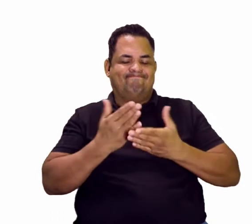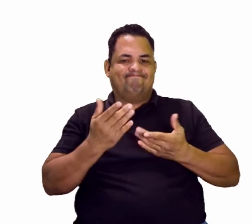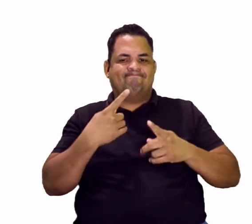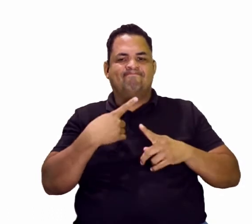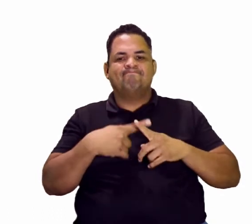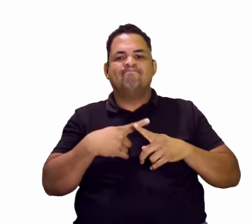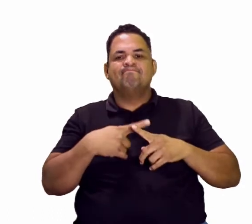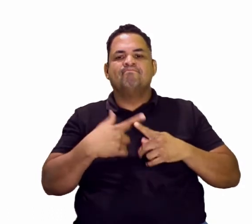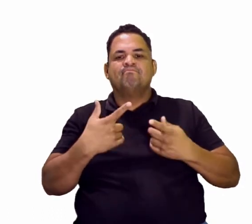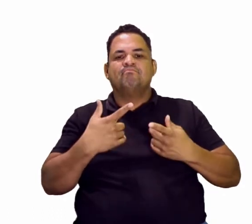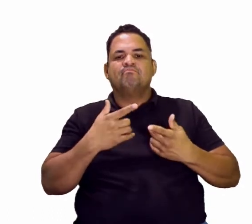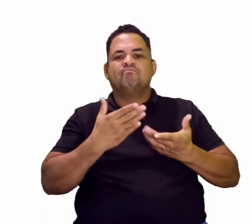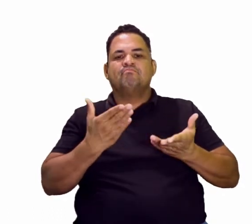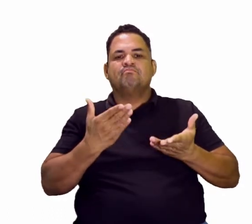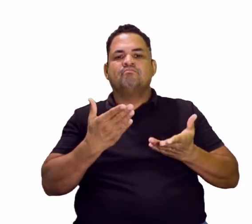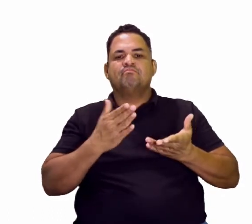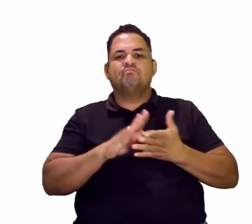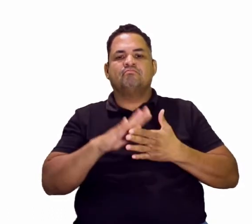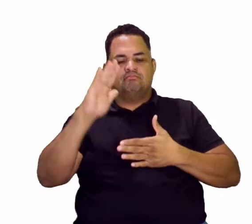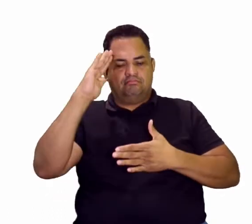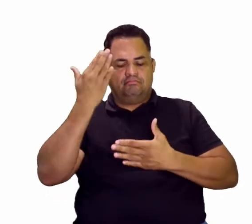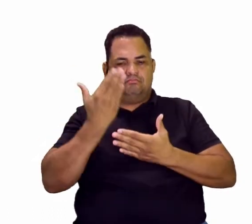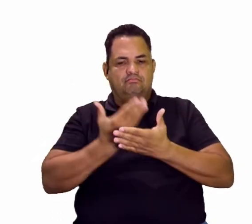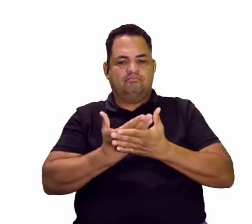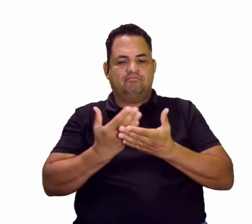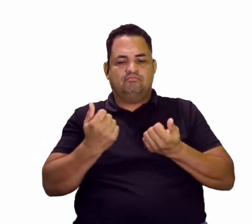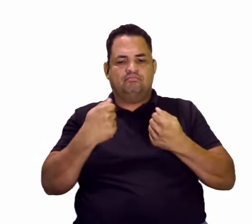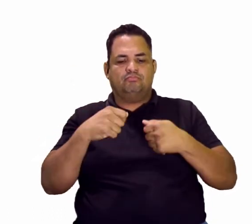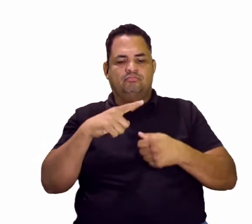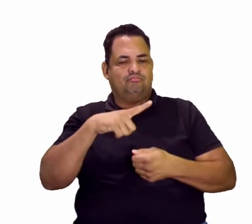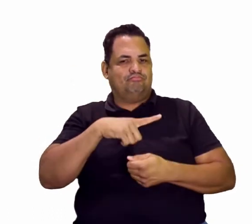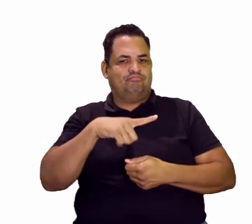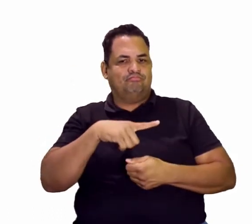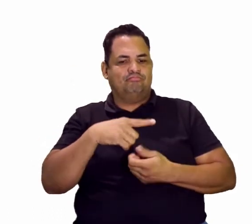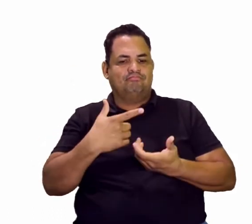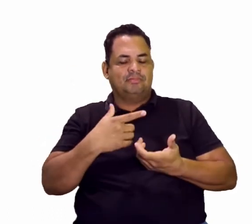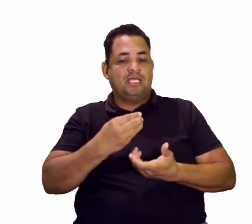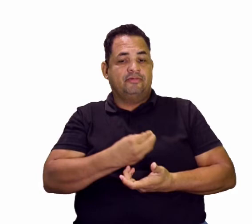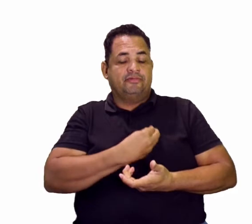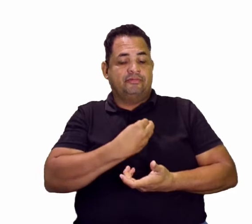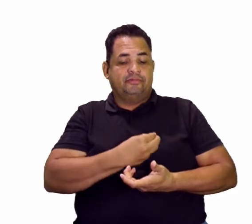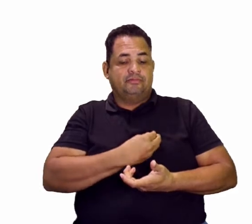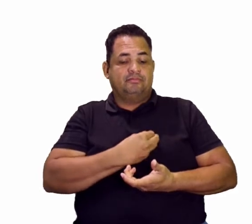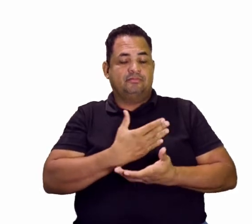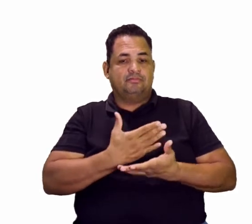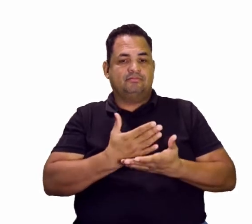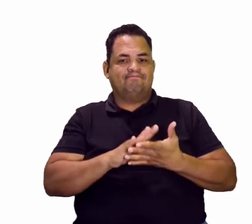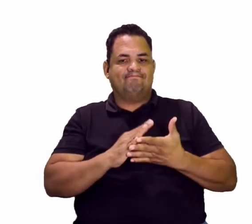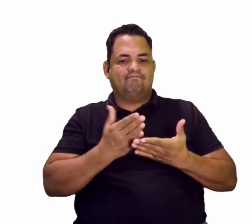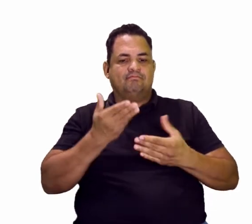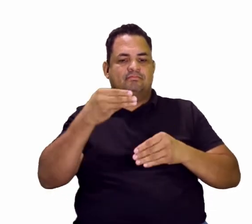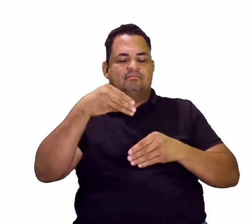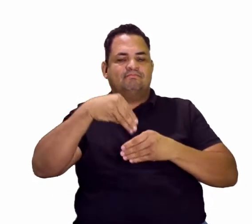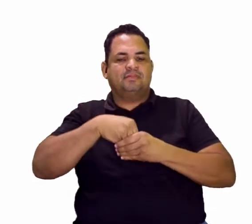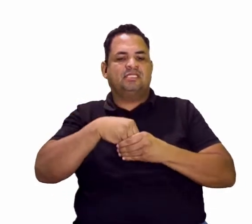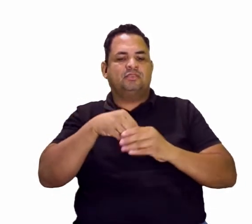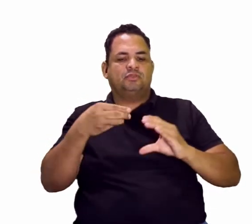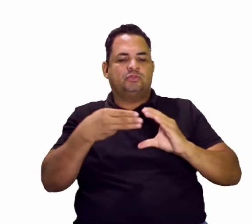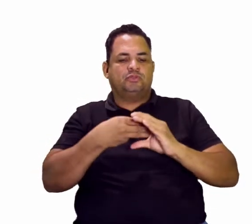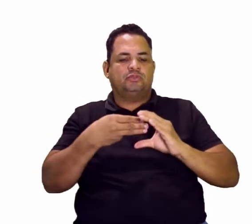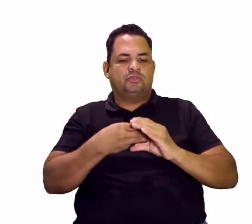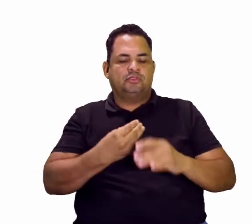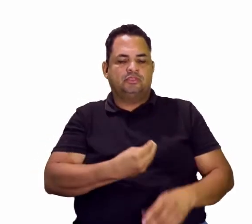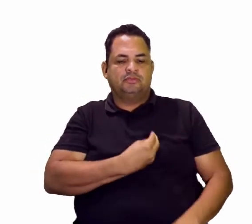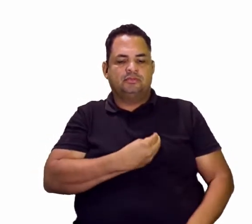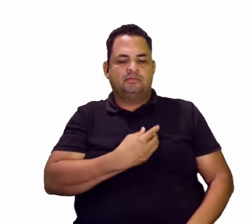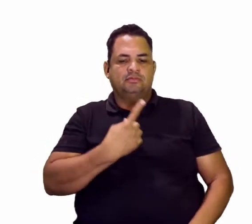razões que faz com que muitos acreditem que eles não podem ser considerados seres vivos, eles precisam estar dentro da célula desse